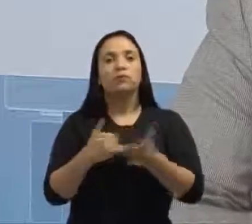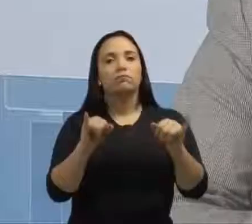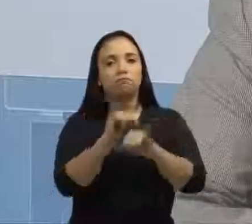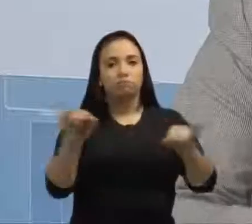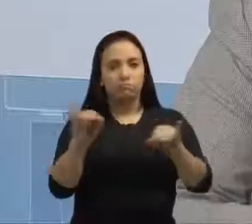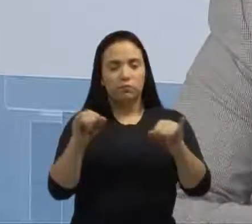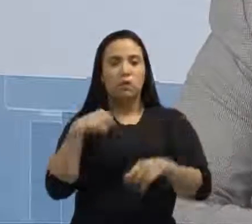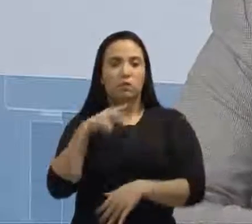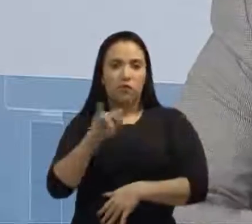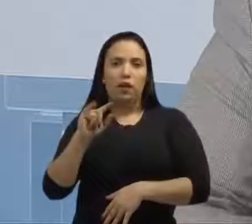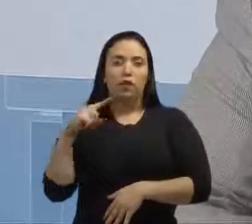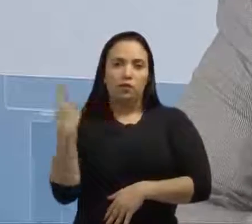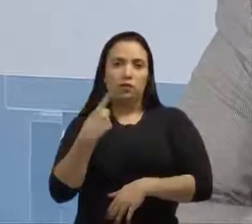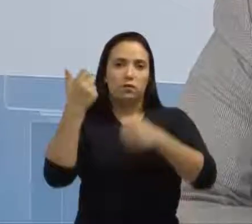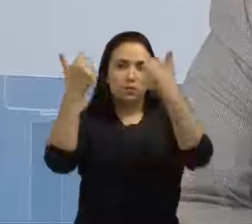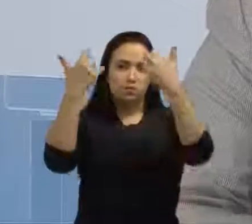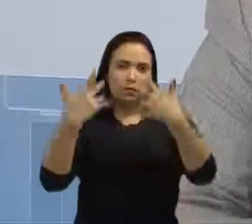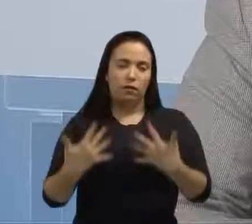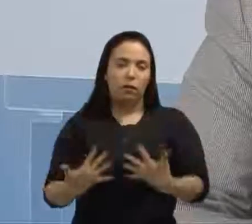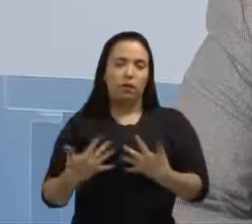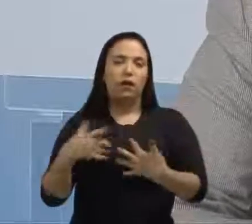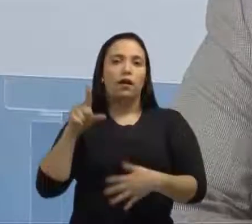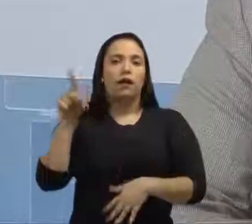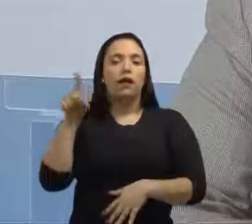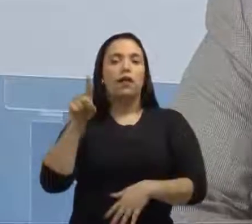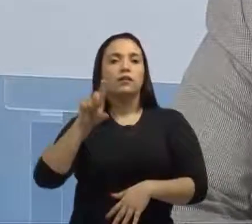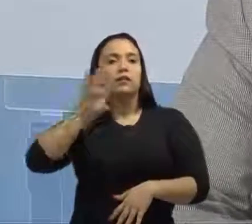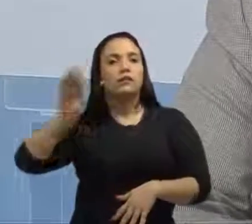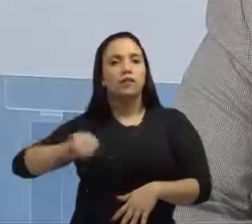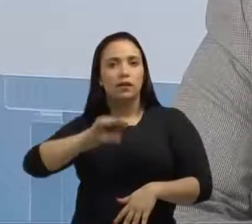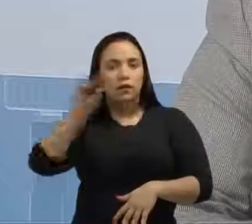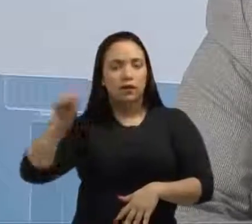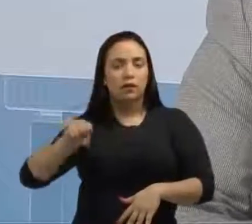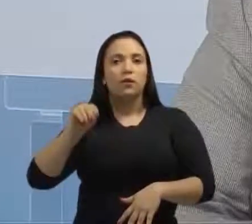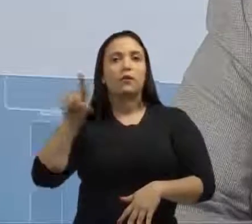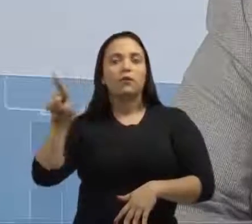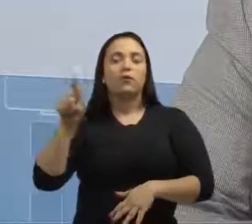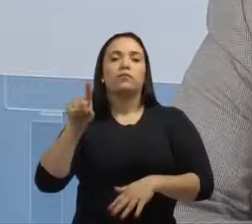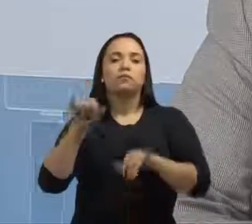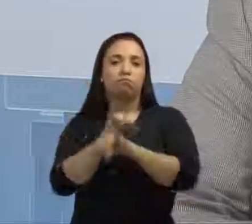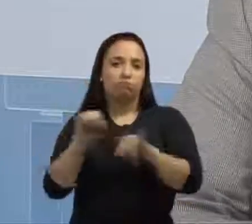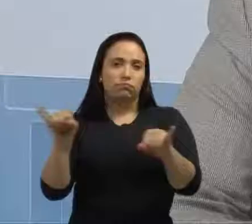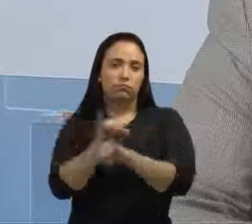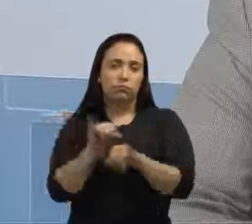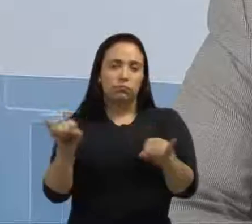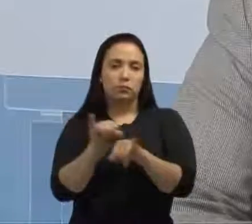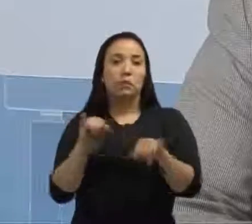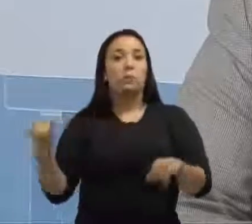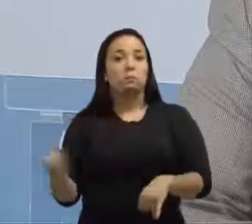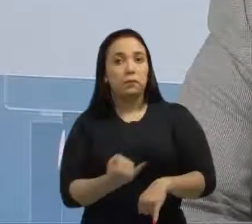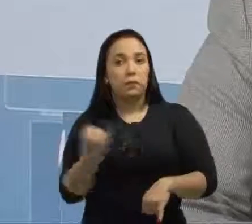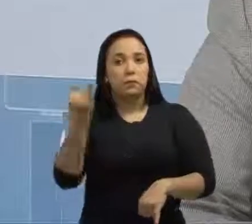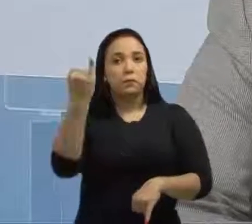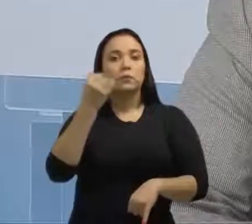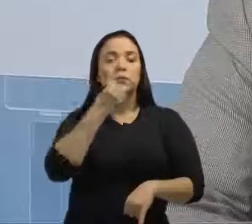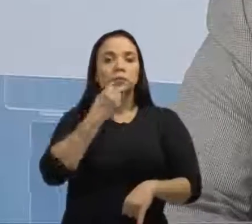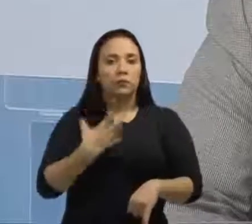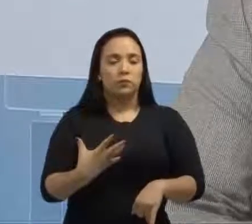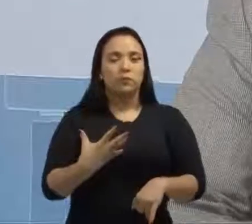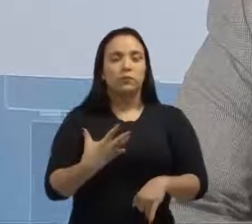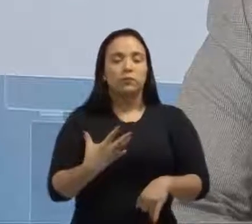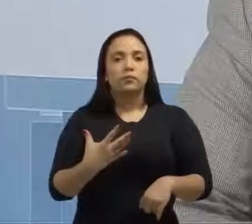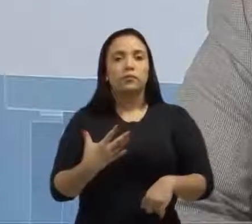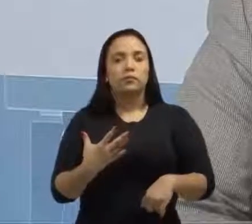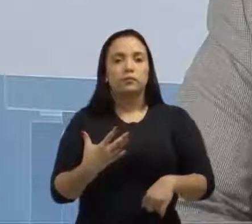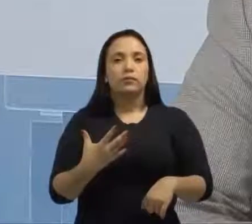já estão lançando candidatura. Nós vamos falar aqui da candidatura do presidenciável Ciro Gomes, foi lançada essa semana, né? É